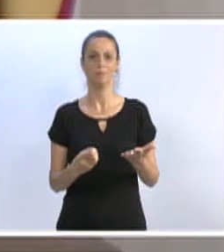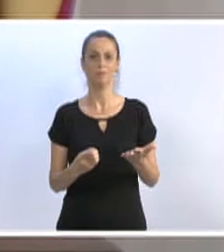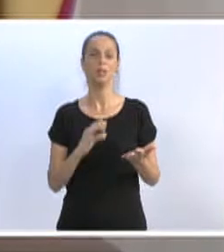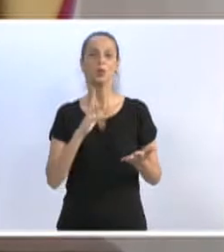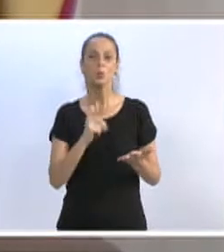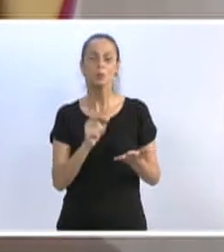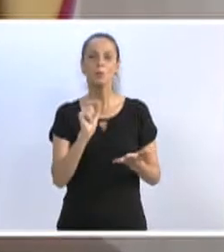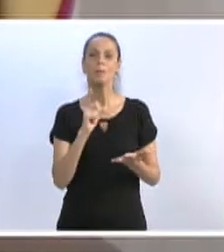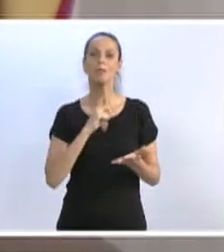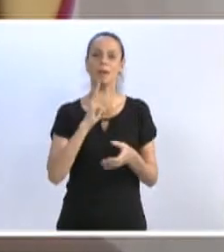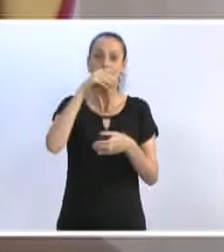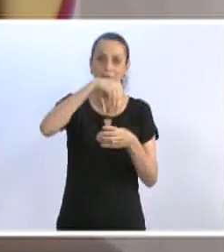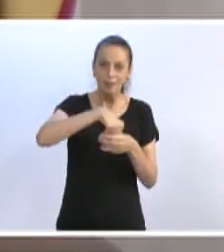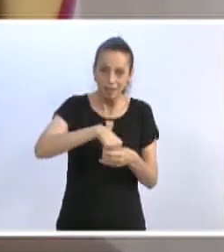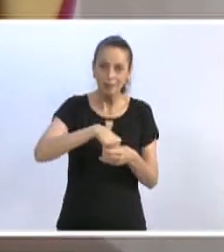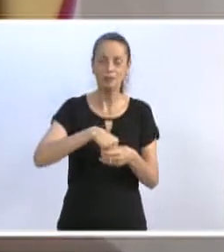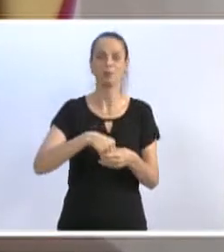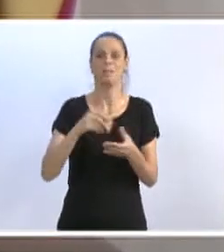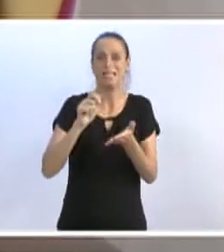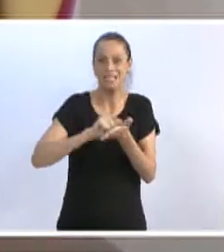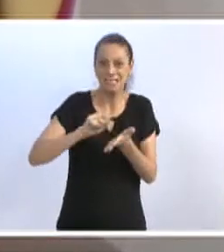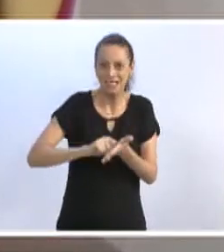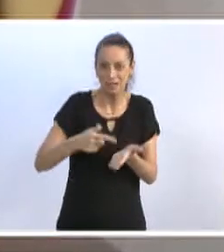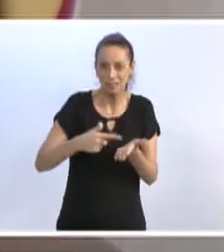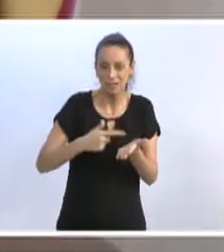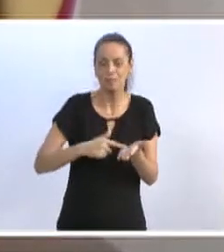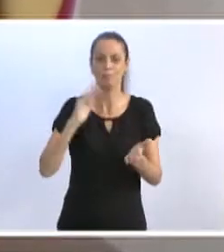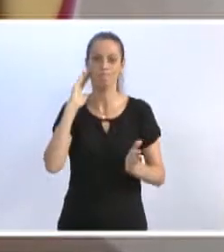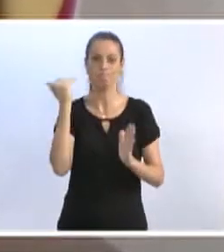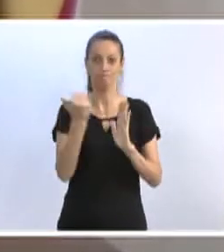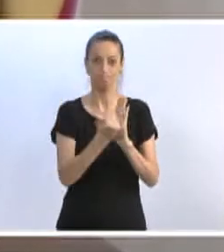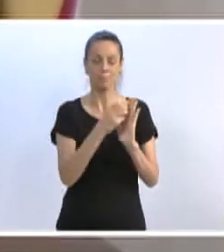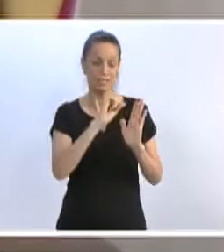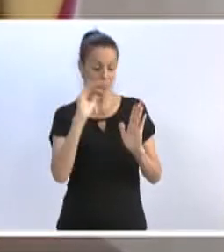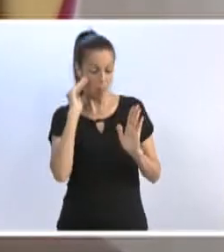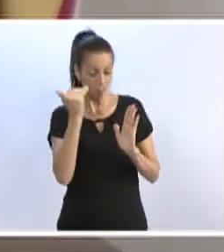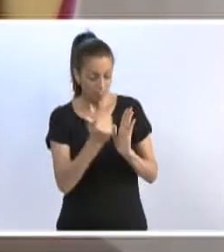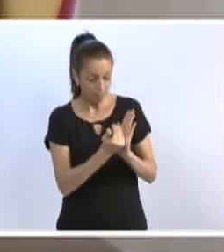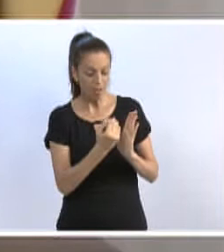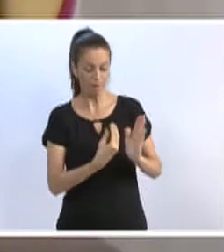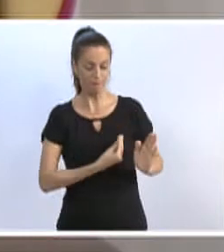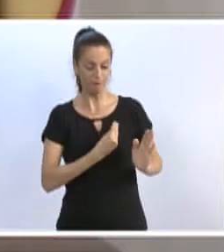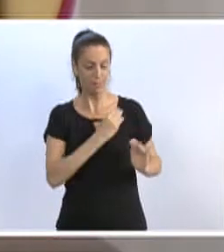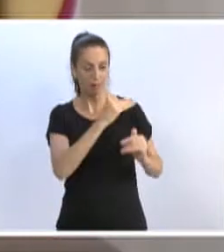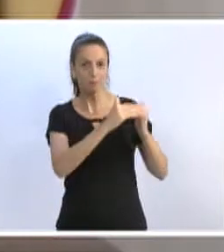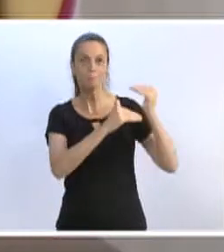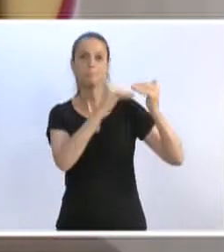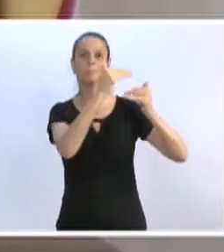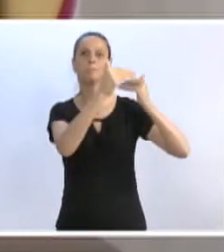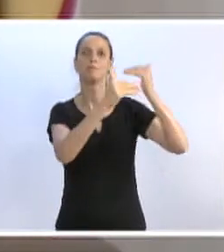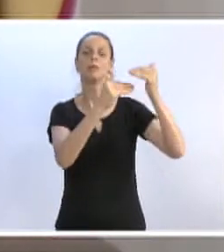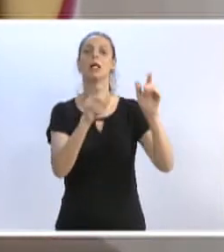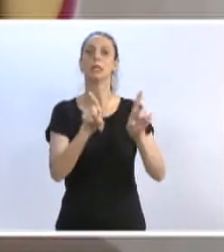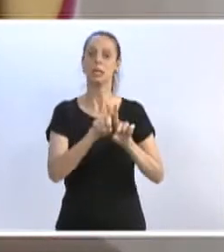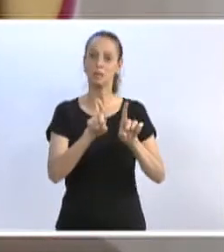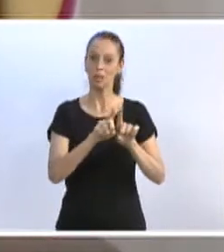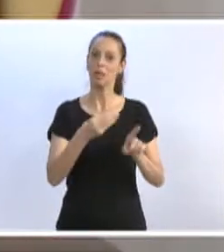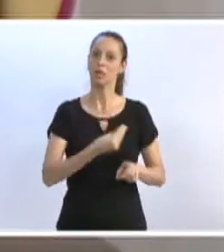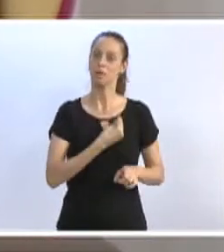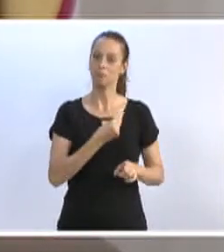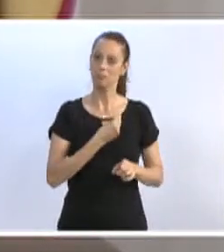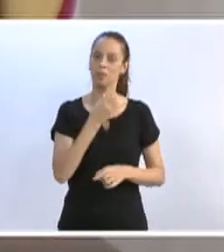nele está escrito. Então farás prosperar o teu caminho e serás